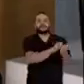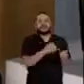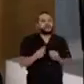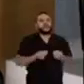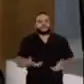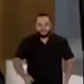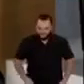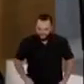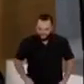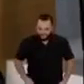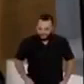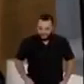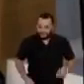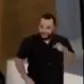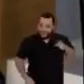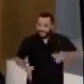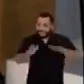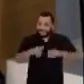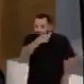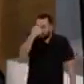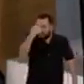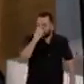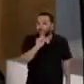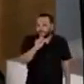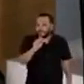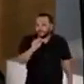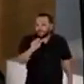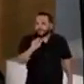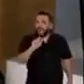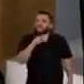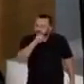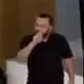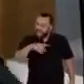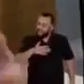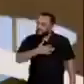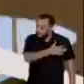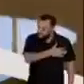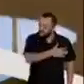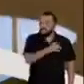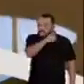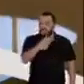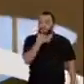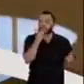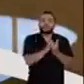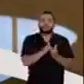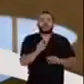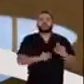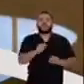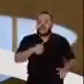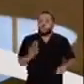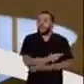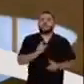ela te diga é de modo politicamente incorreto você passando preconceituosas você vai me perdoar de que o qual é a minha